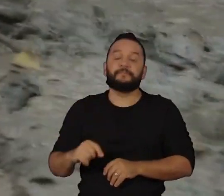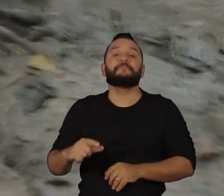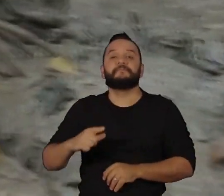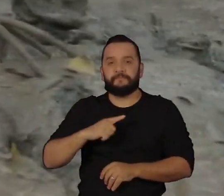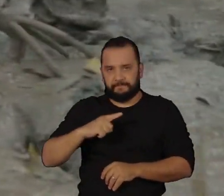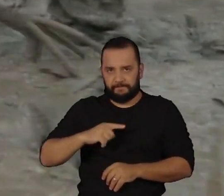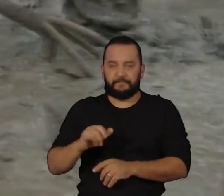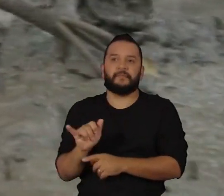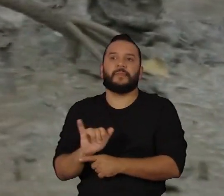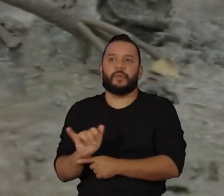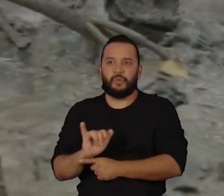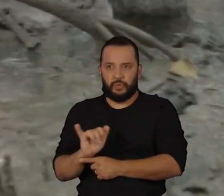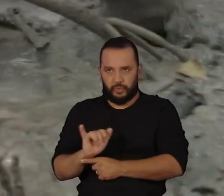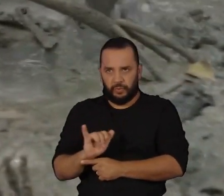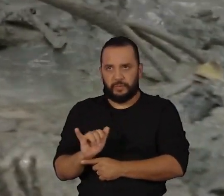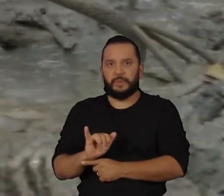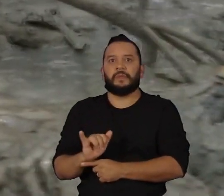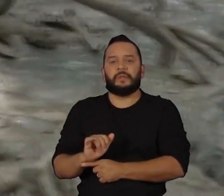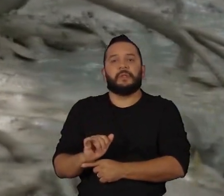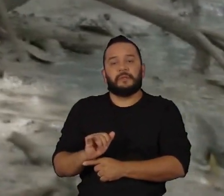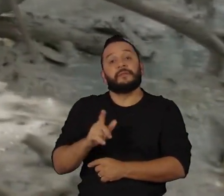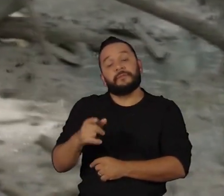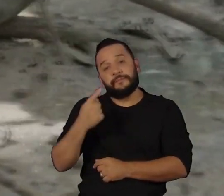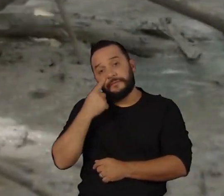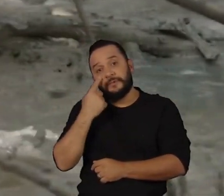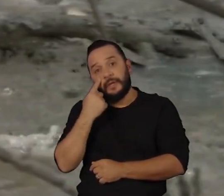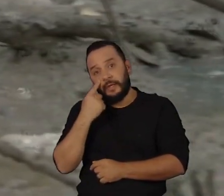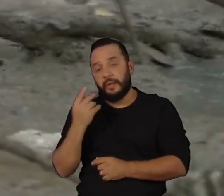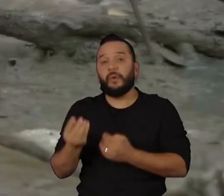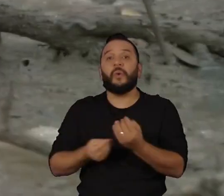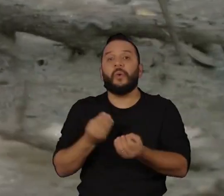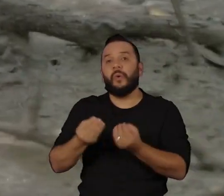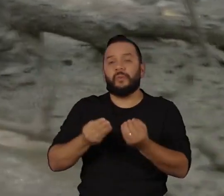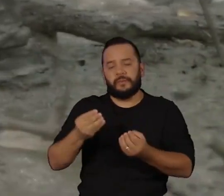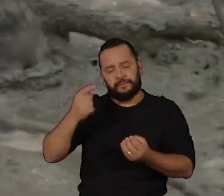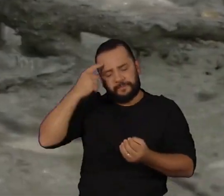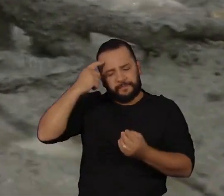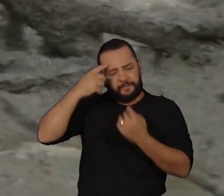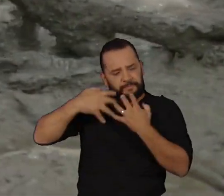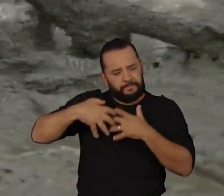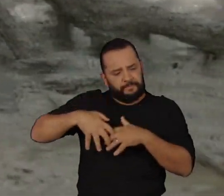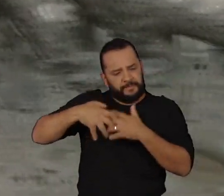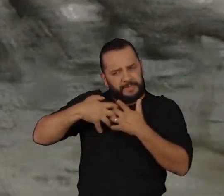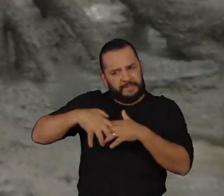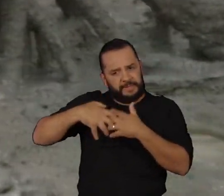projeto Mangues da Amazônia dá um recado que faz a gente pensar.